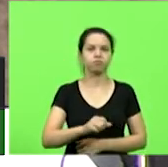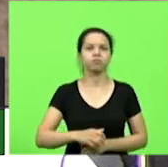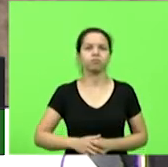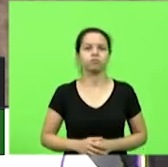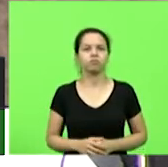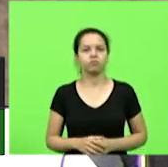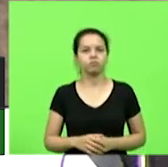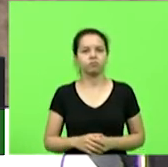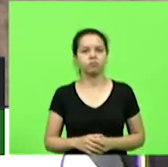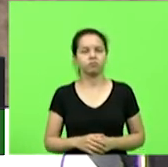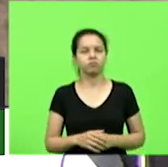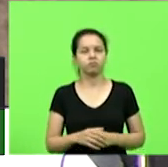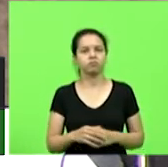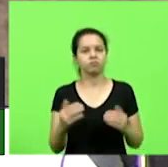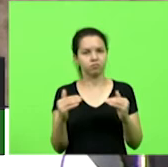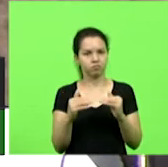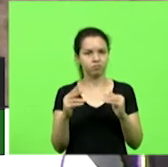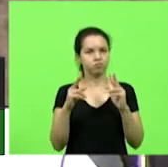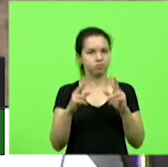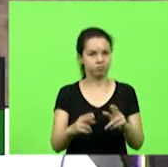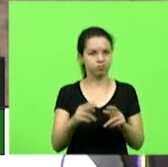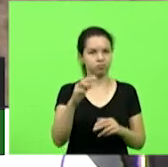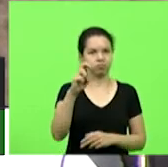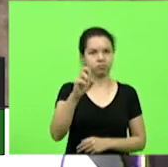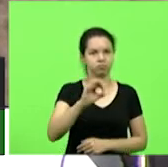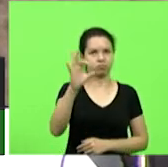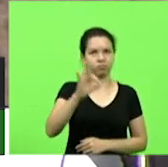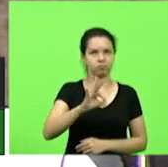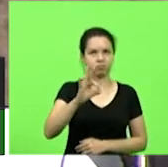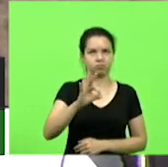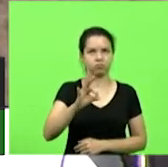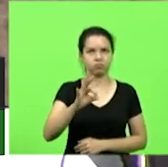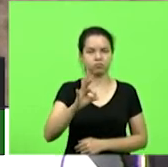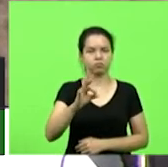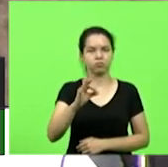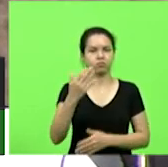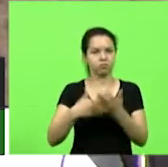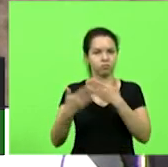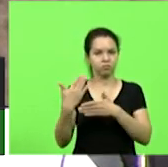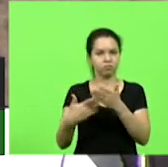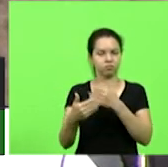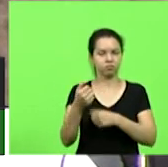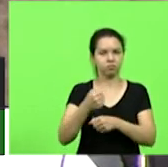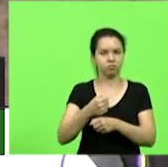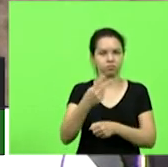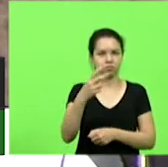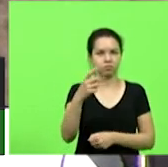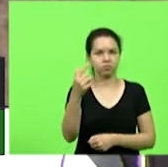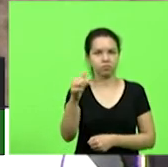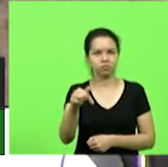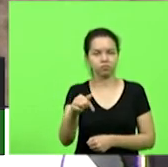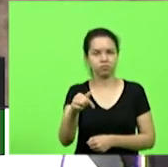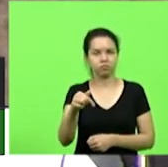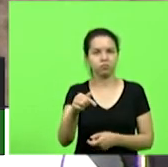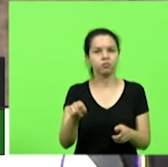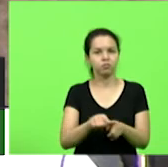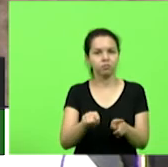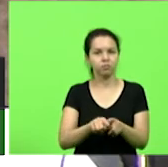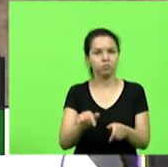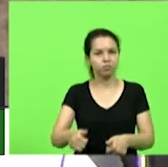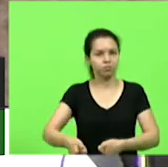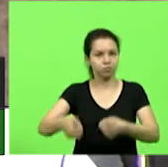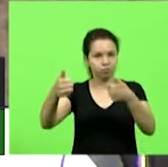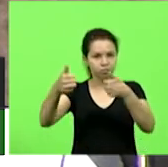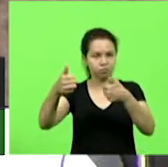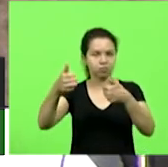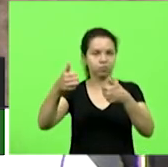mesmo 50% de 2017, 65%, 85%, e que seja melhor do que de 2017, não